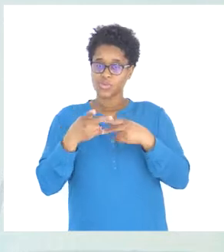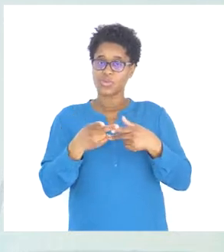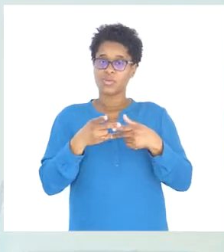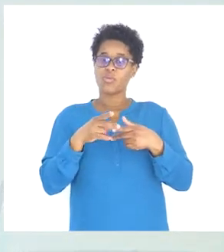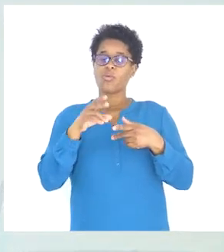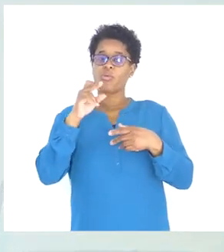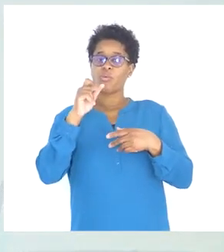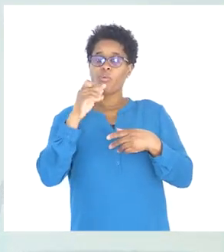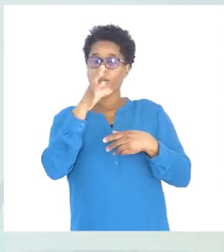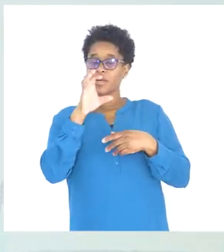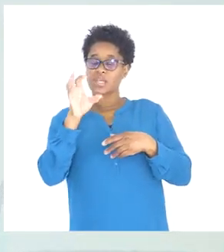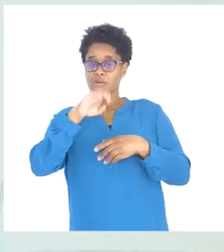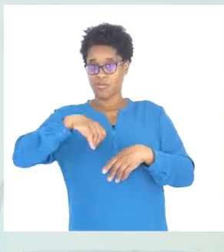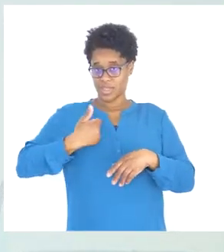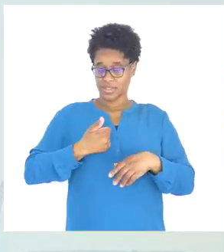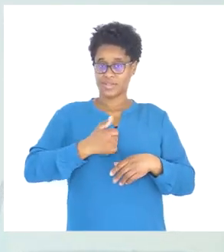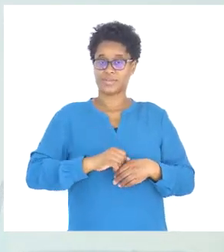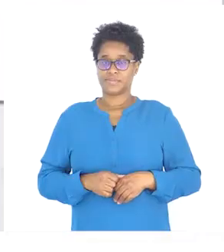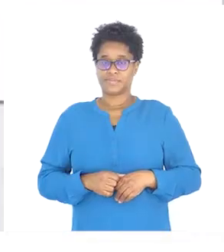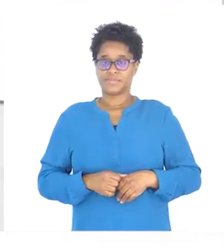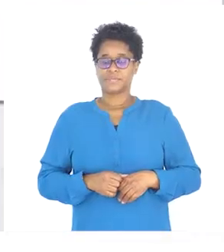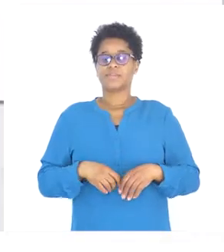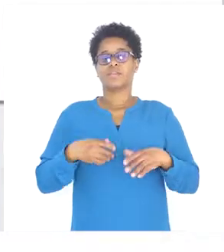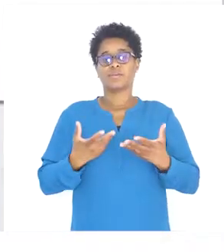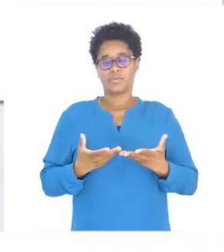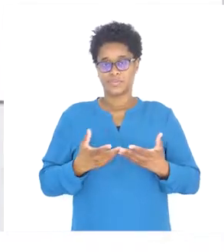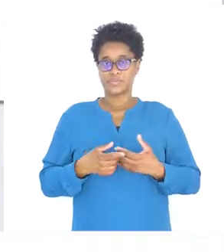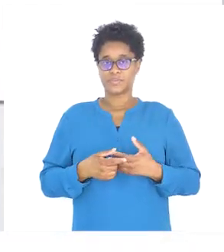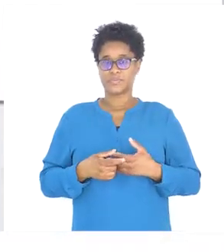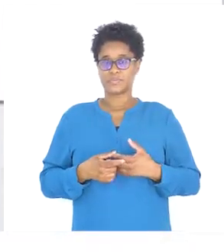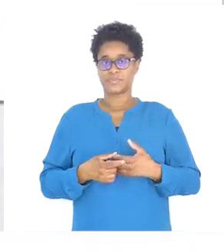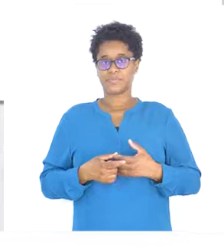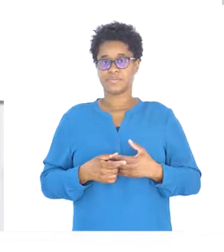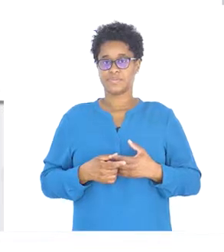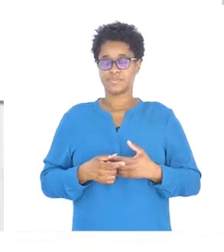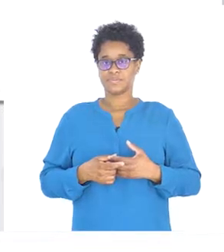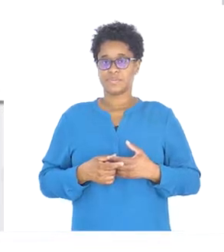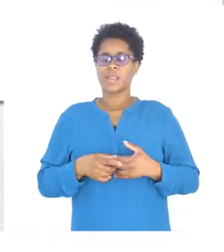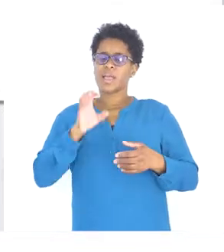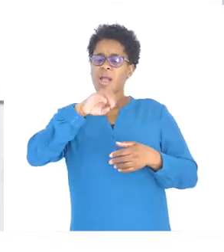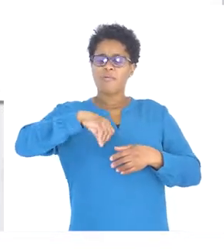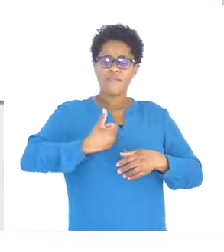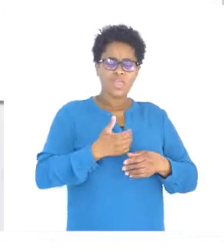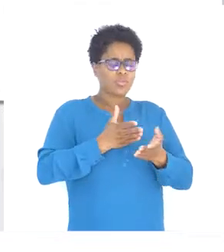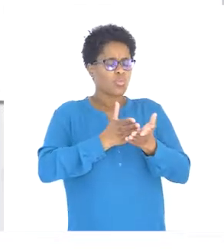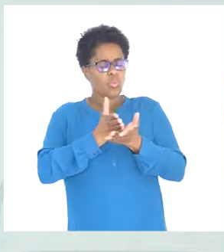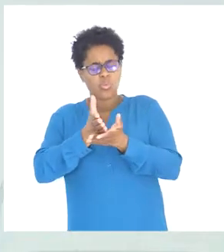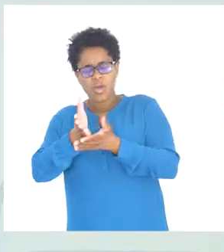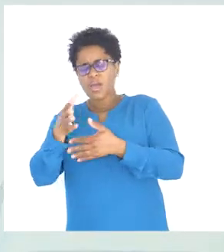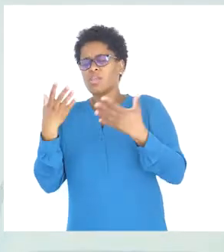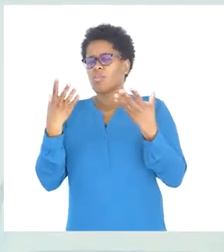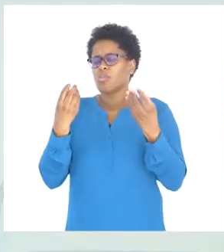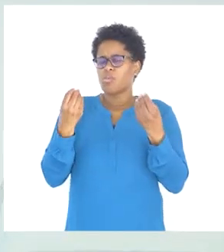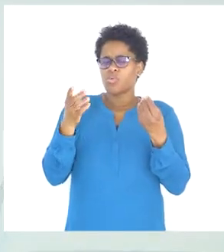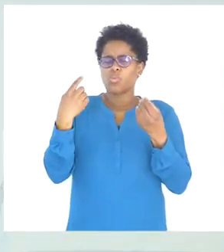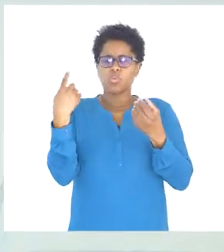o arquipélago de Cabo Verde. Portanto, Cabo Verde, durante vários anos,